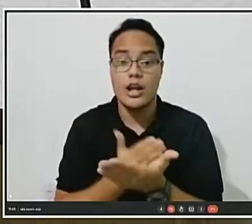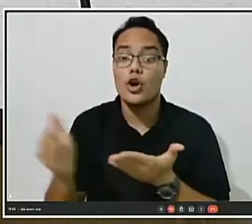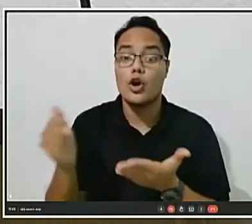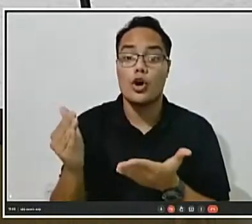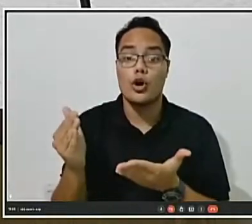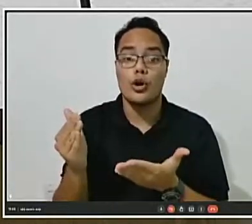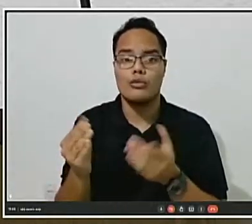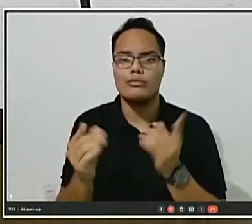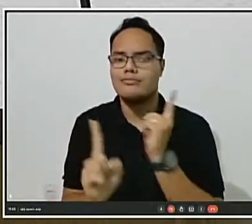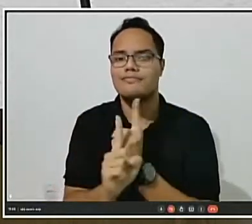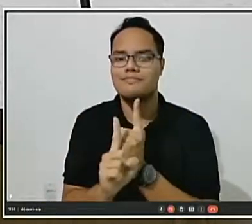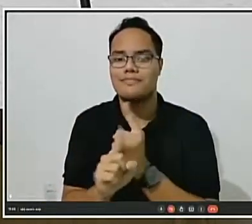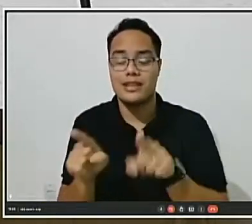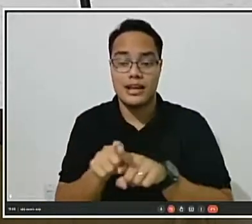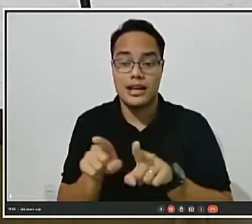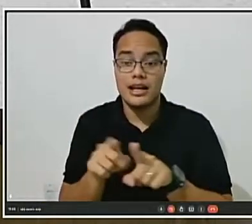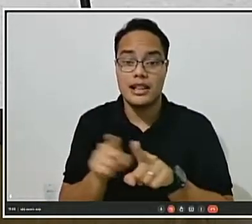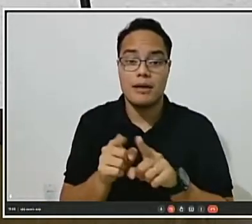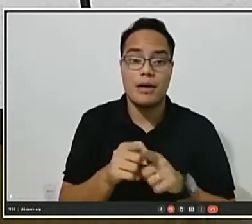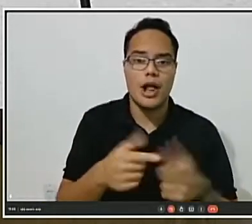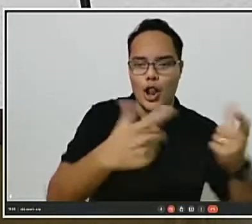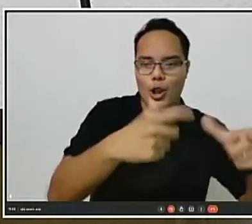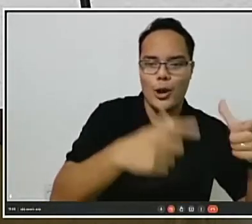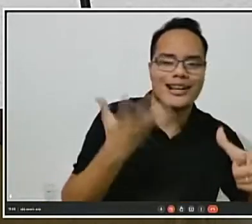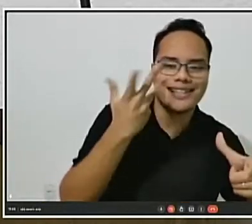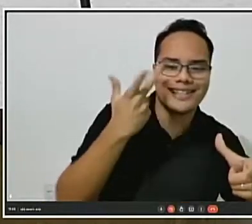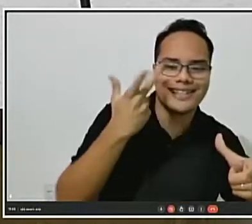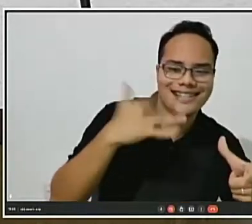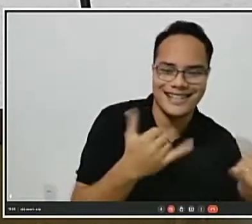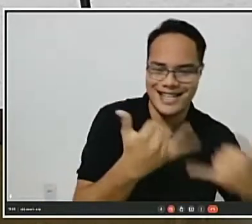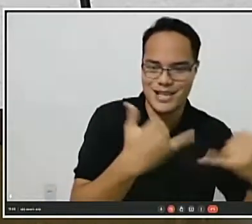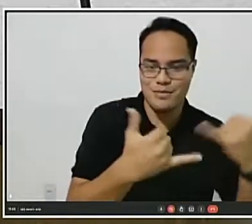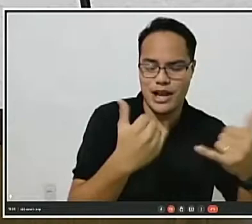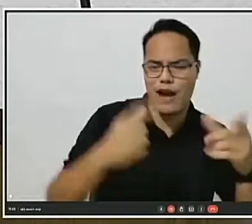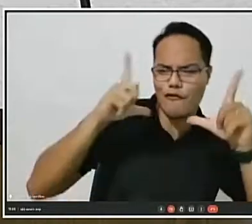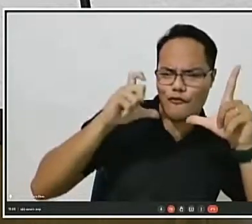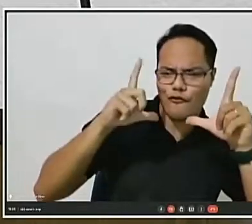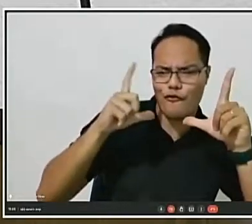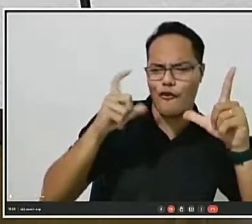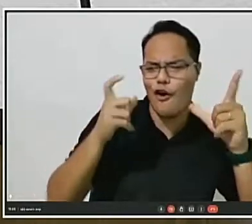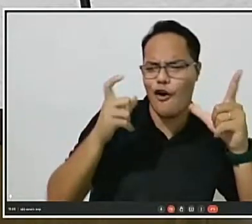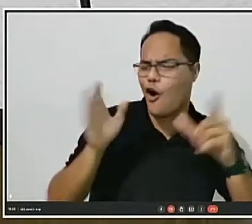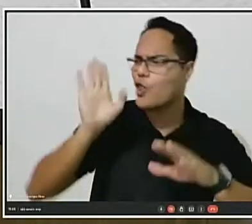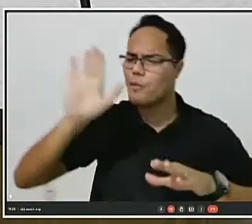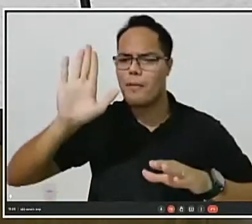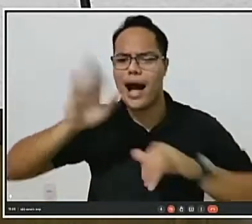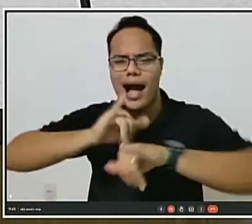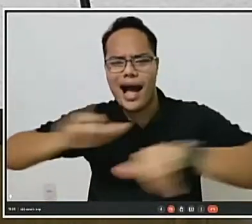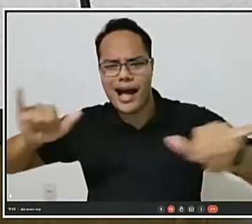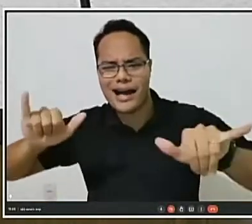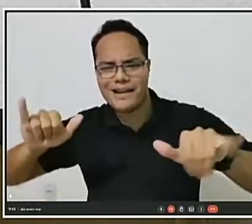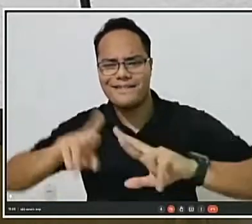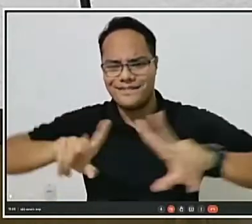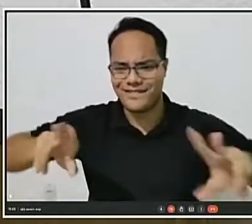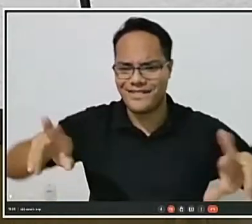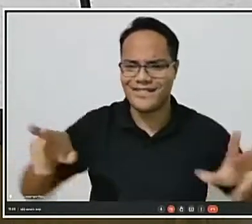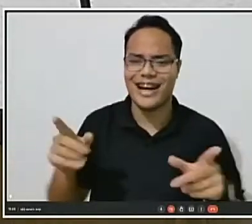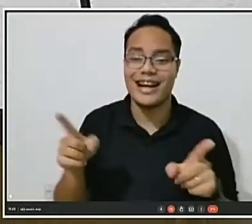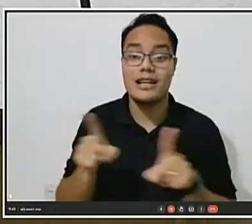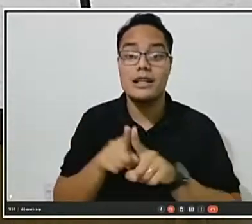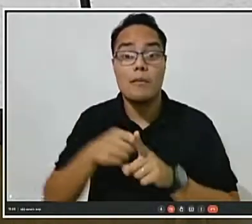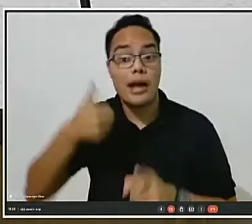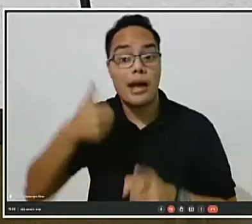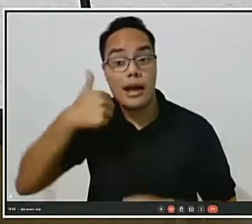no parquinho ao lado da rodoviária para tirar fotos e banners, palestra de motivação, informação e esclarecimento para pais e familiares em